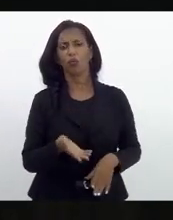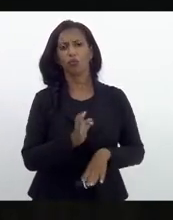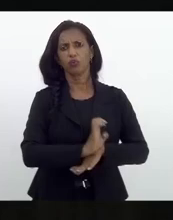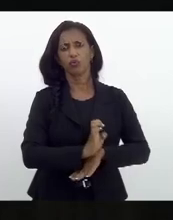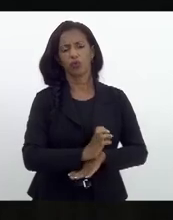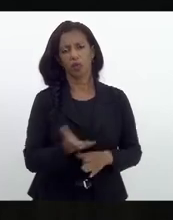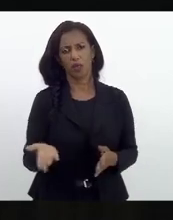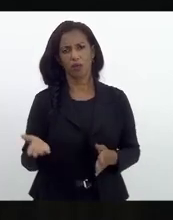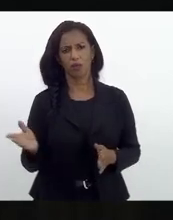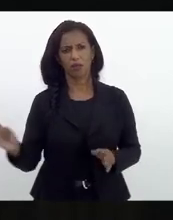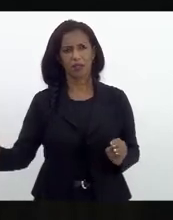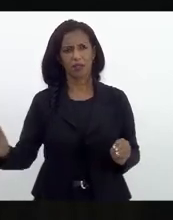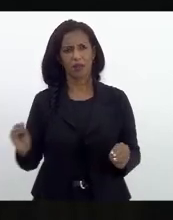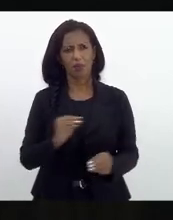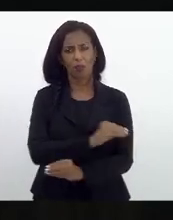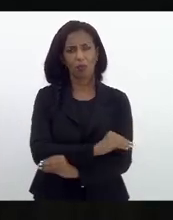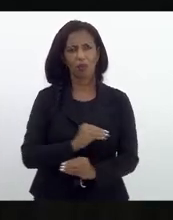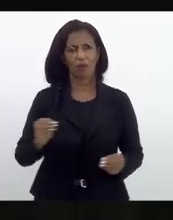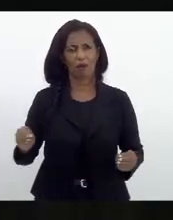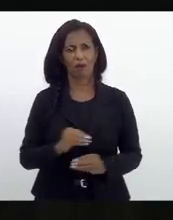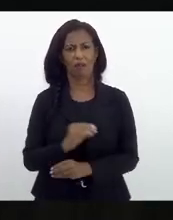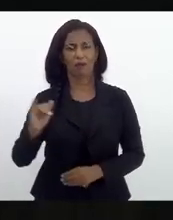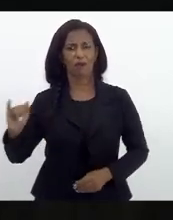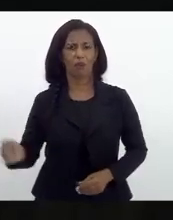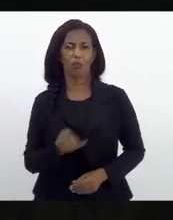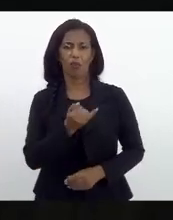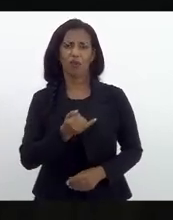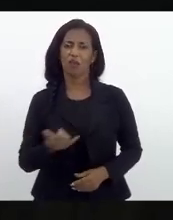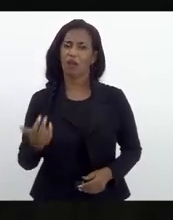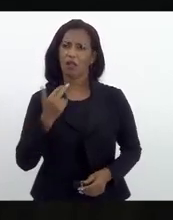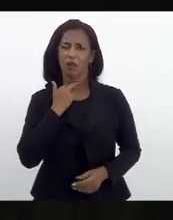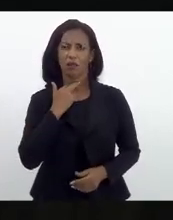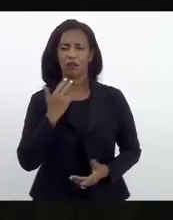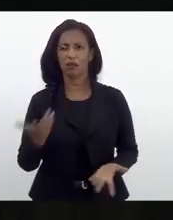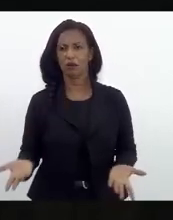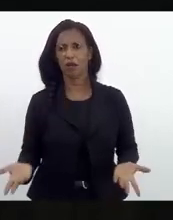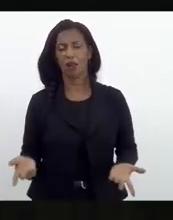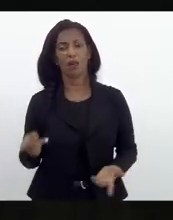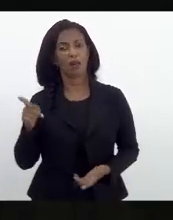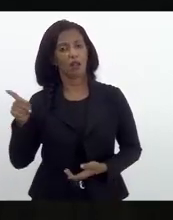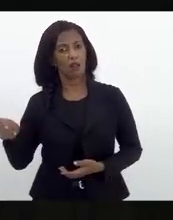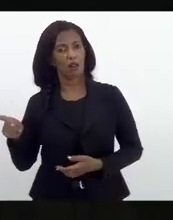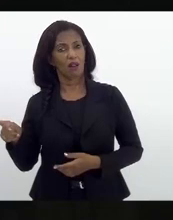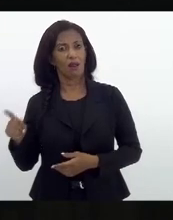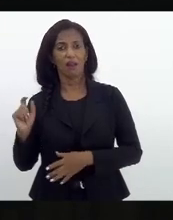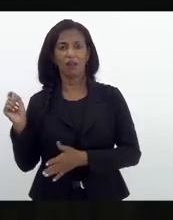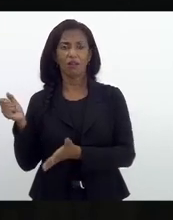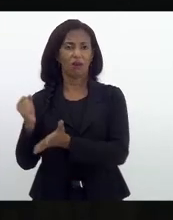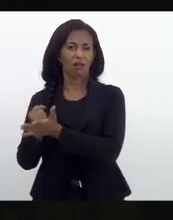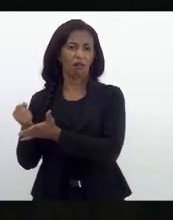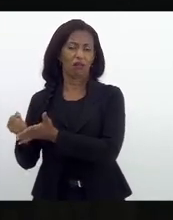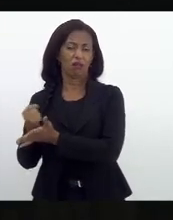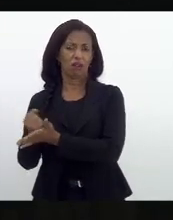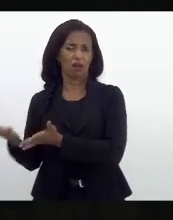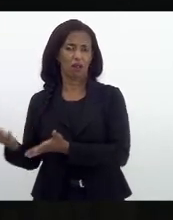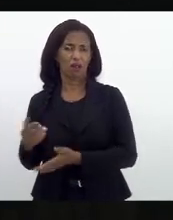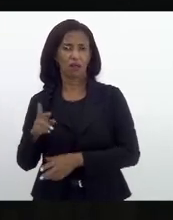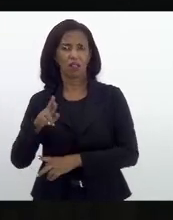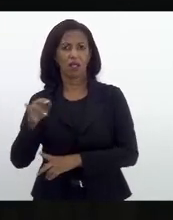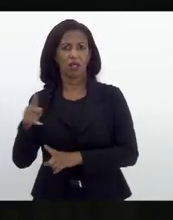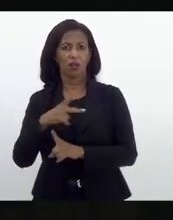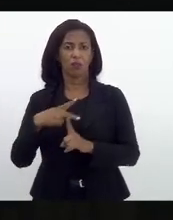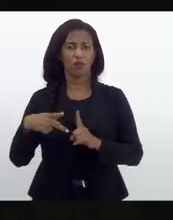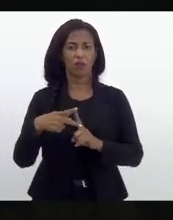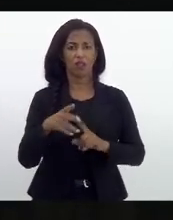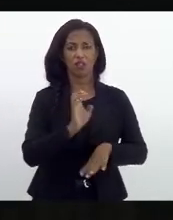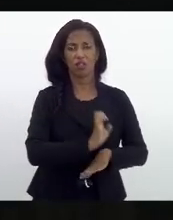entendi eu entendi isso que é aproveitar o servidor da CEDAI lá é seletista o Rio Previdência é